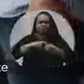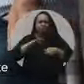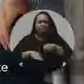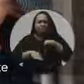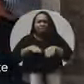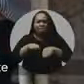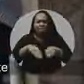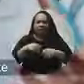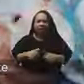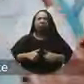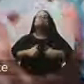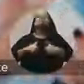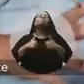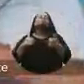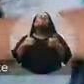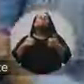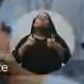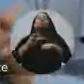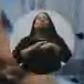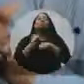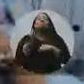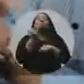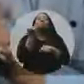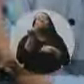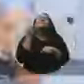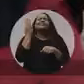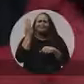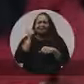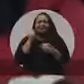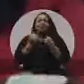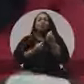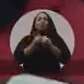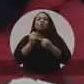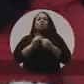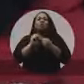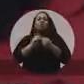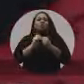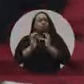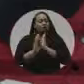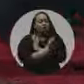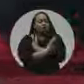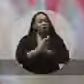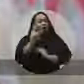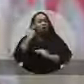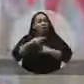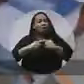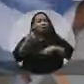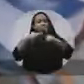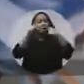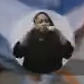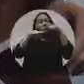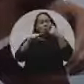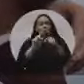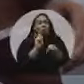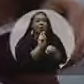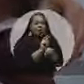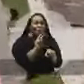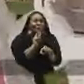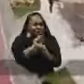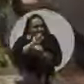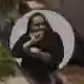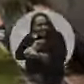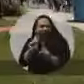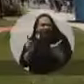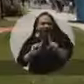E o mais importante, sabem exatamente o que fazer para nossa cidade continuar avançando. Tá cuidando da gente, não para não.